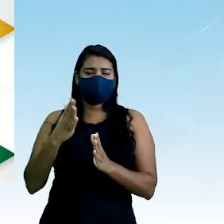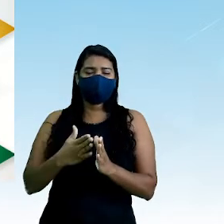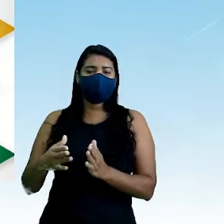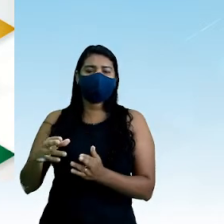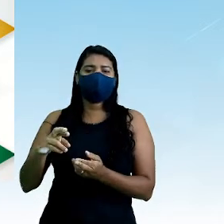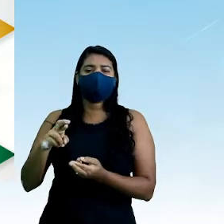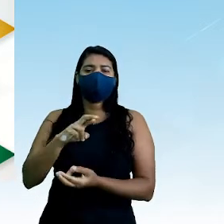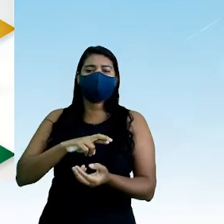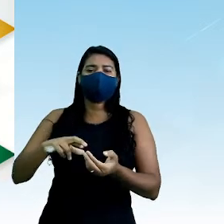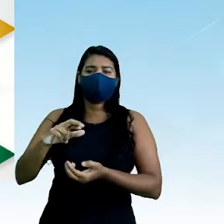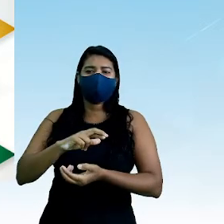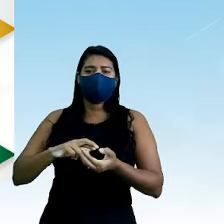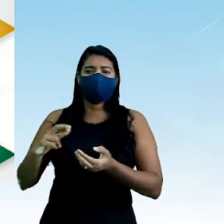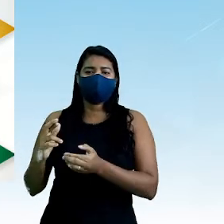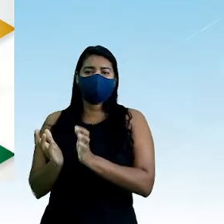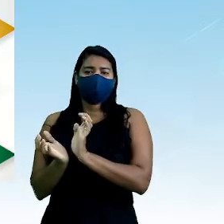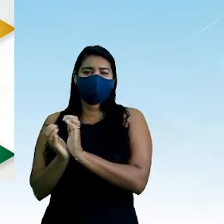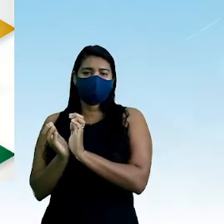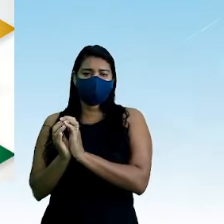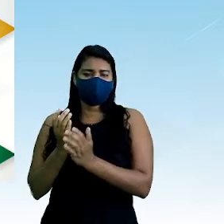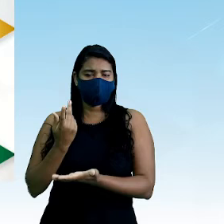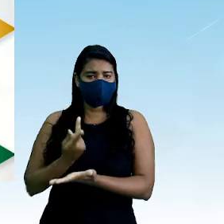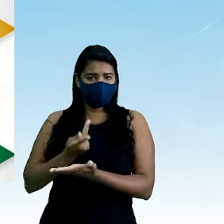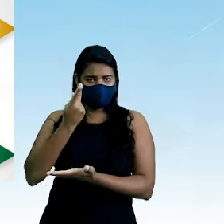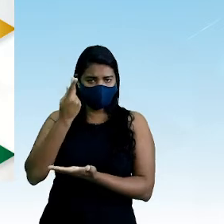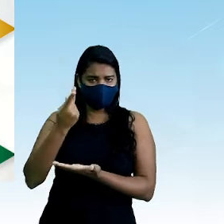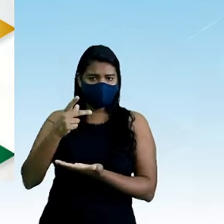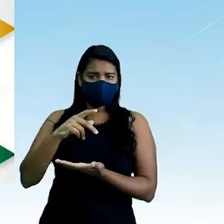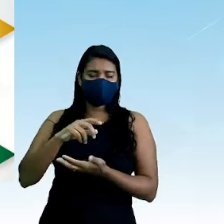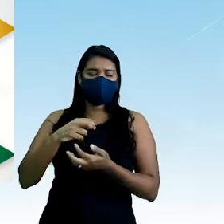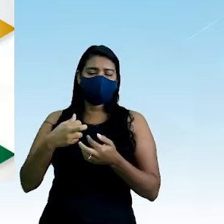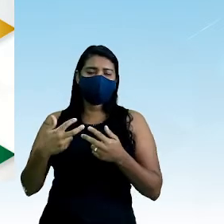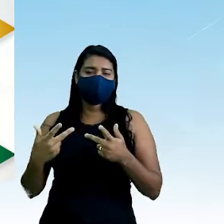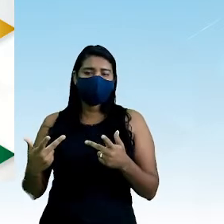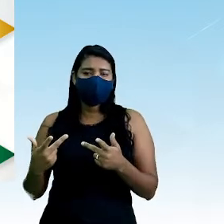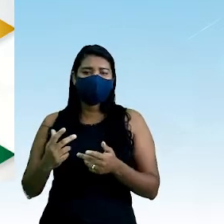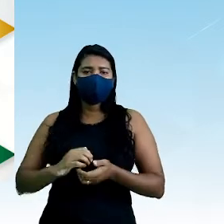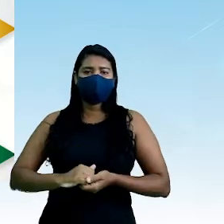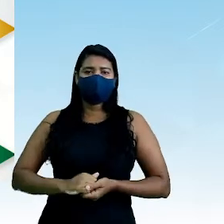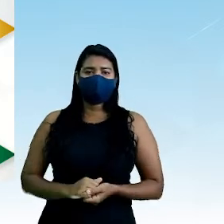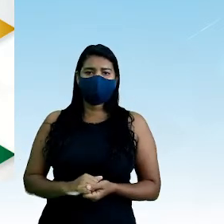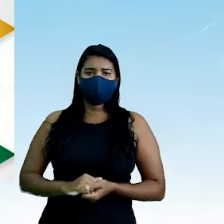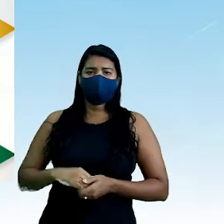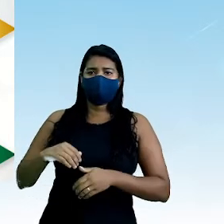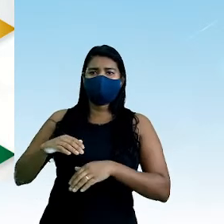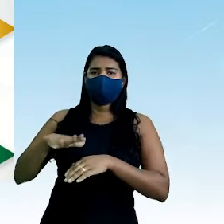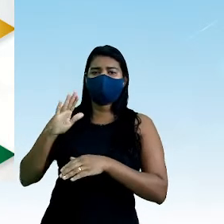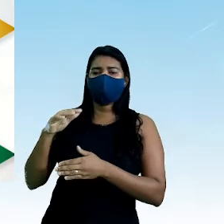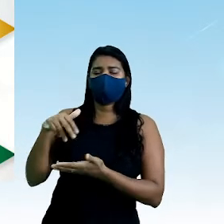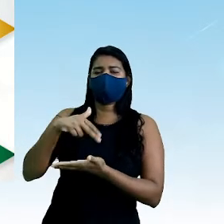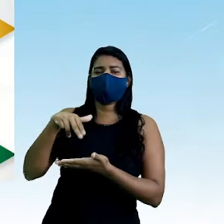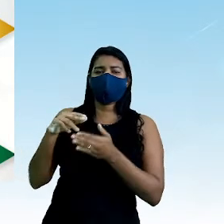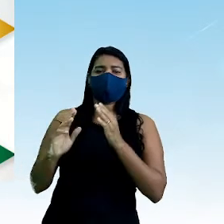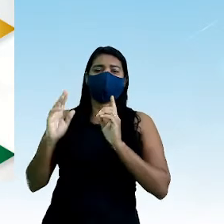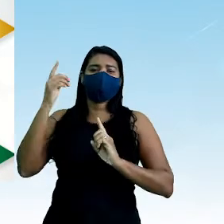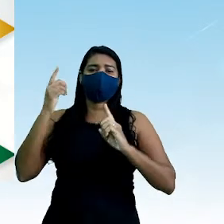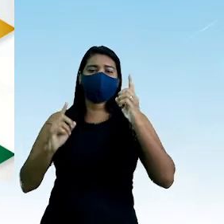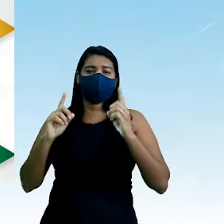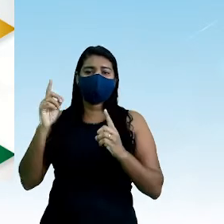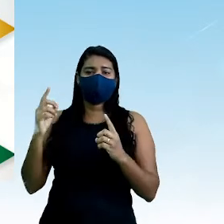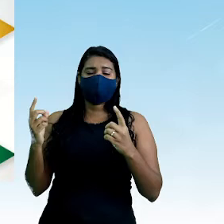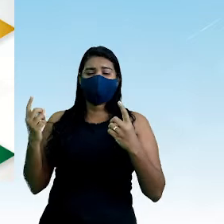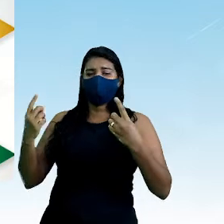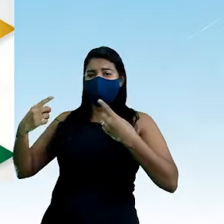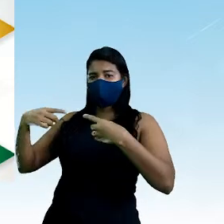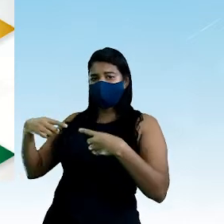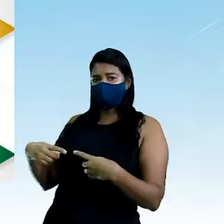revoluções que aconteceram aqui em Pernambuco, e não foram poucas, então assim, muito passo do frevo, ele vai ter aquelas posições de combate,